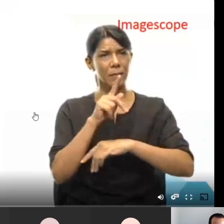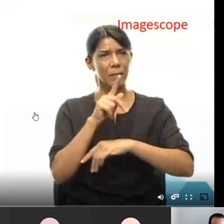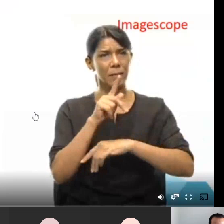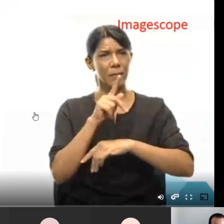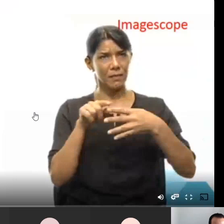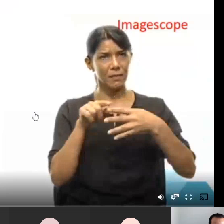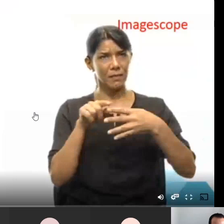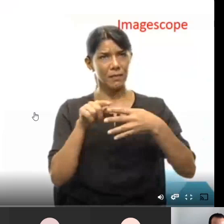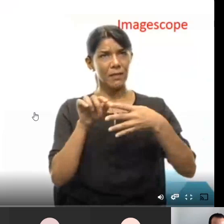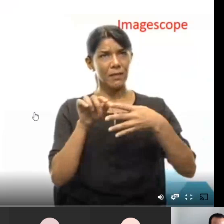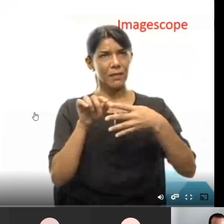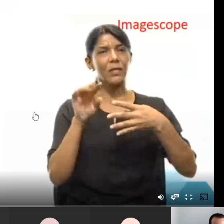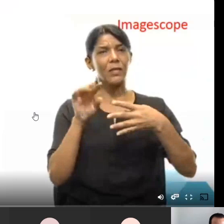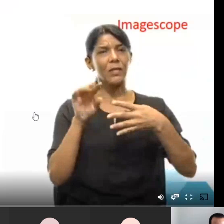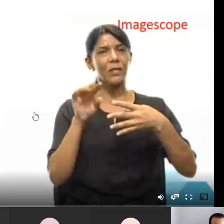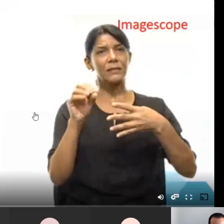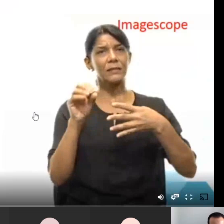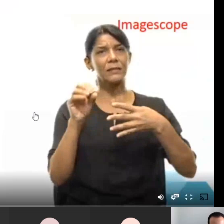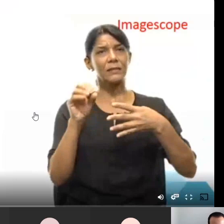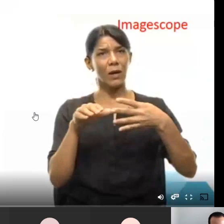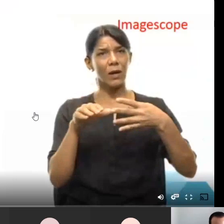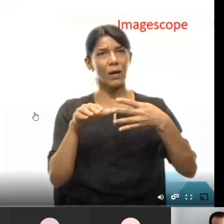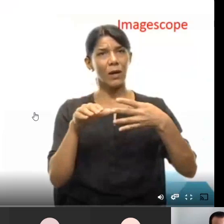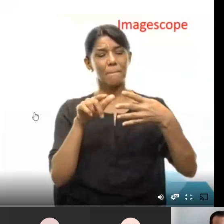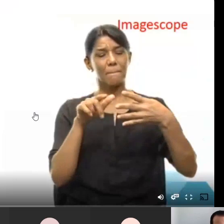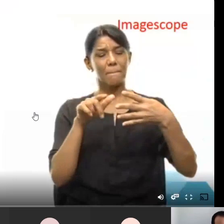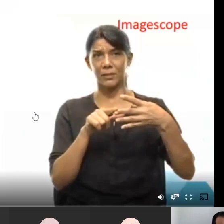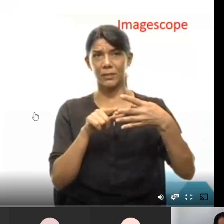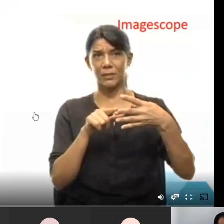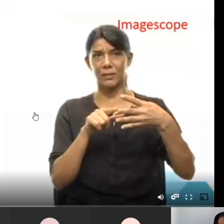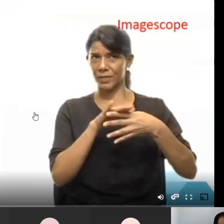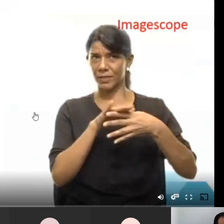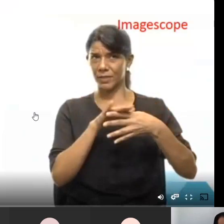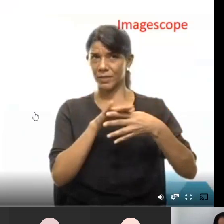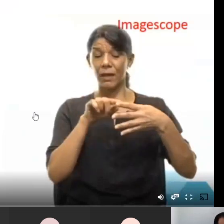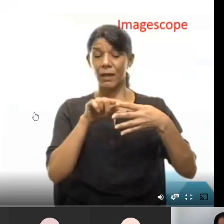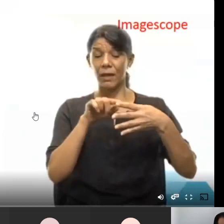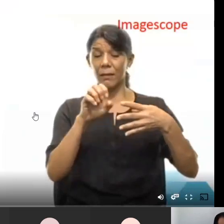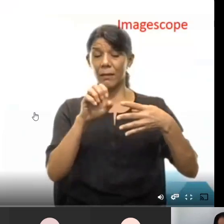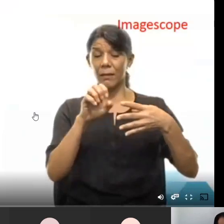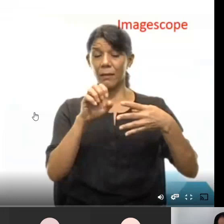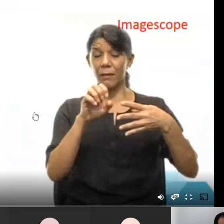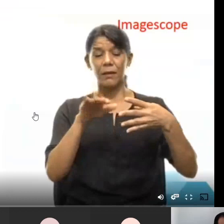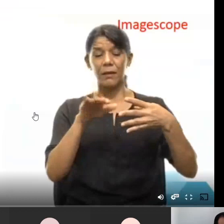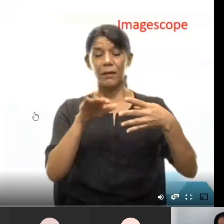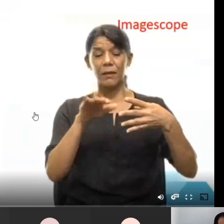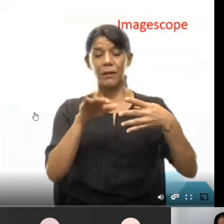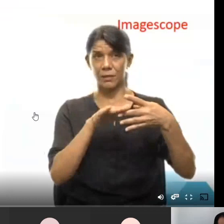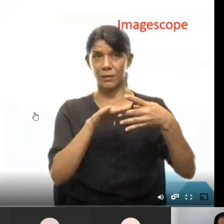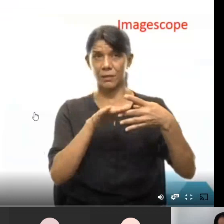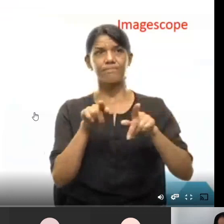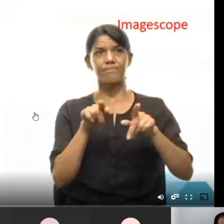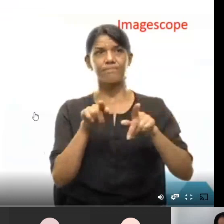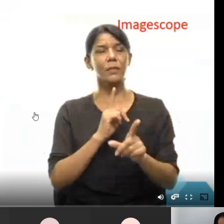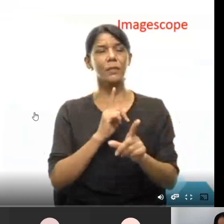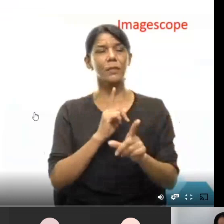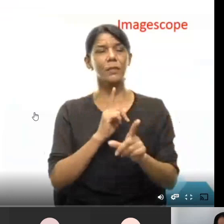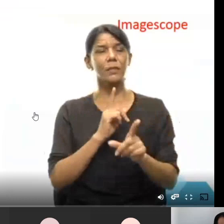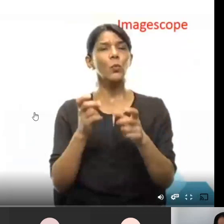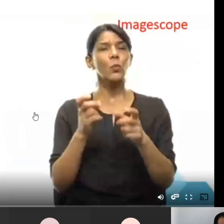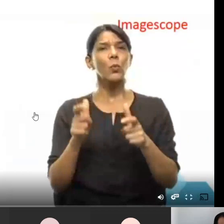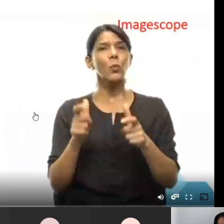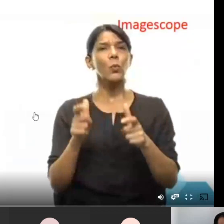o tecido conjuntivo denso abaixo da epiderme. Vamos também identificar a